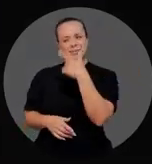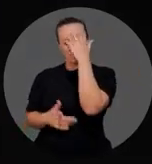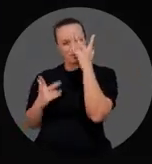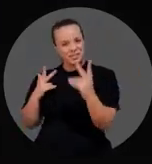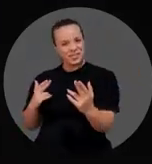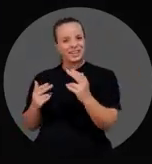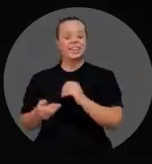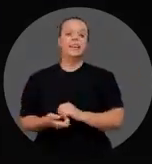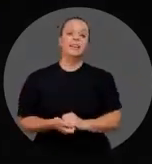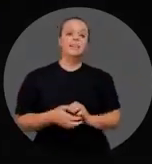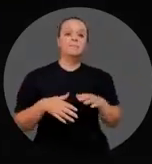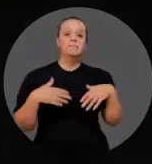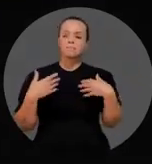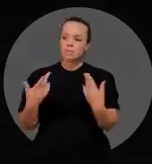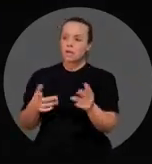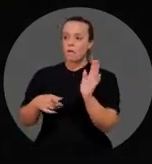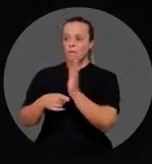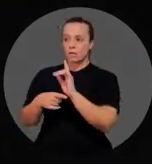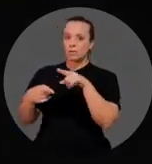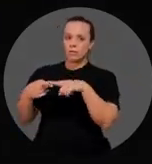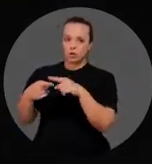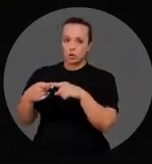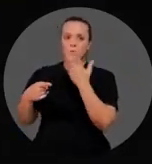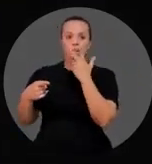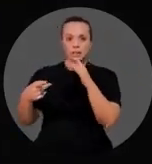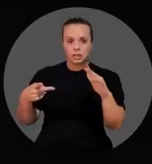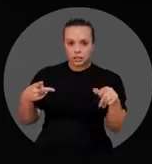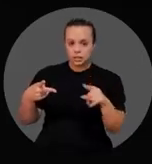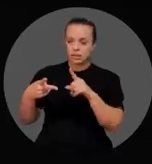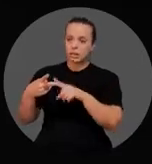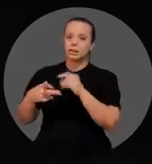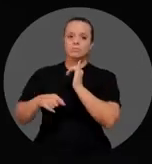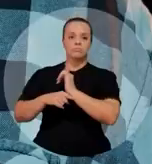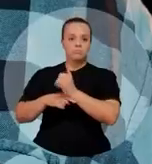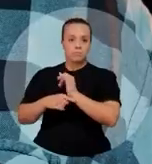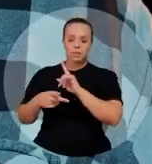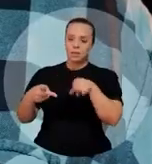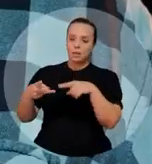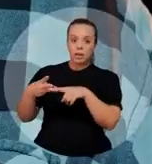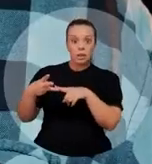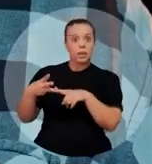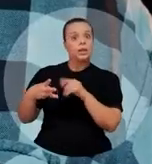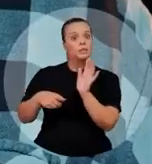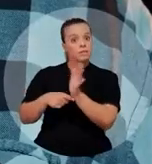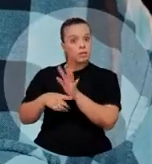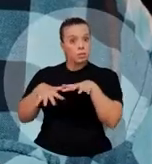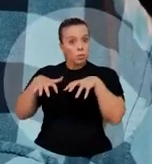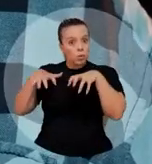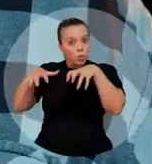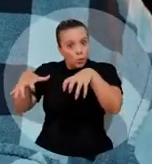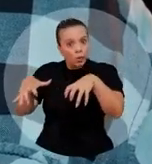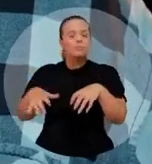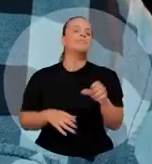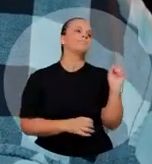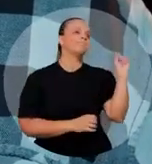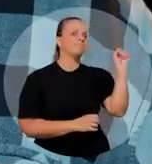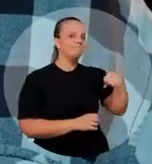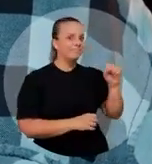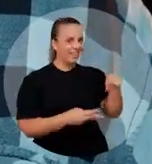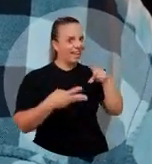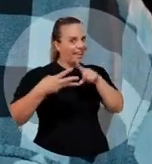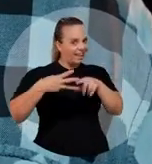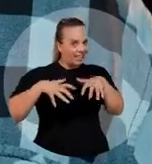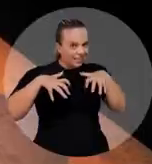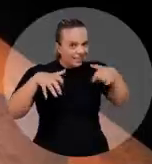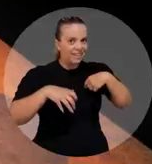falar. Depois, filme de animação pra criança, documentário e também filme de terror. Isso. Esse